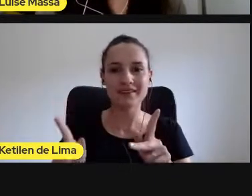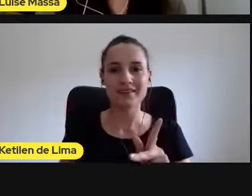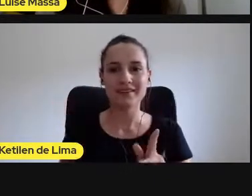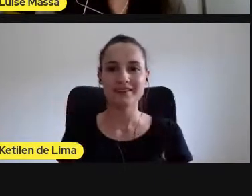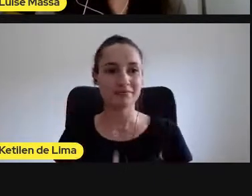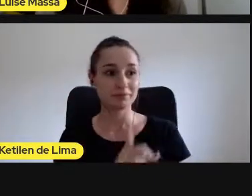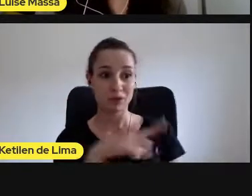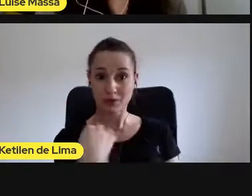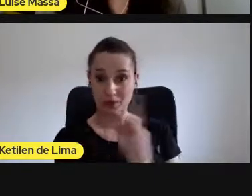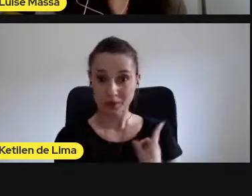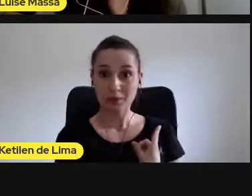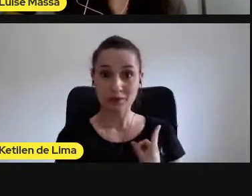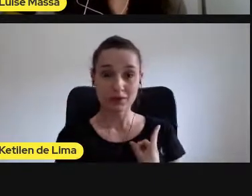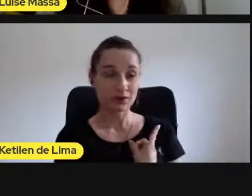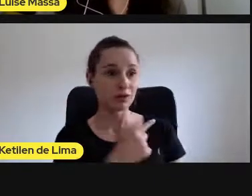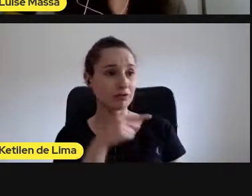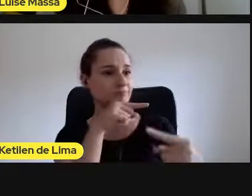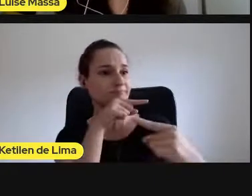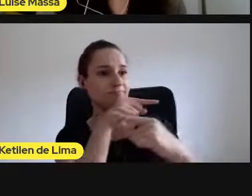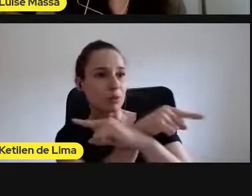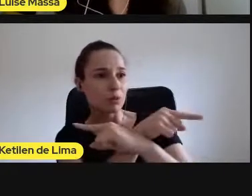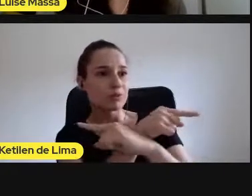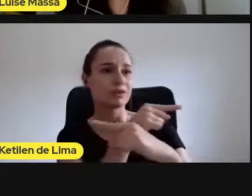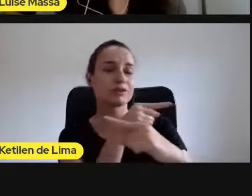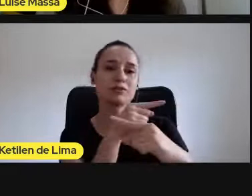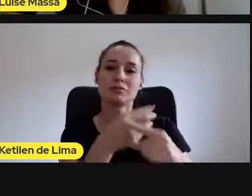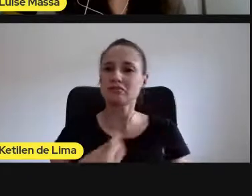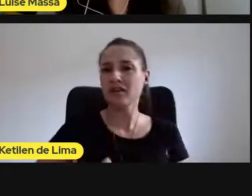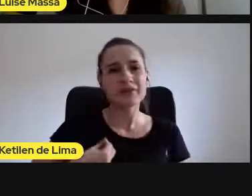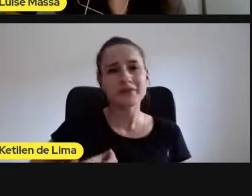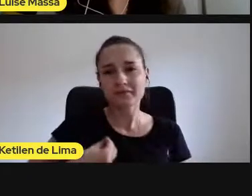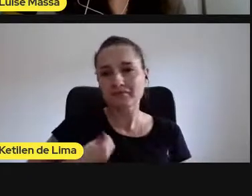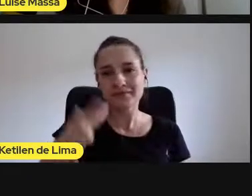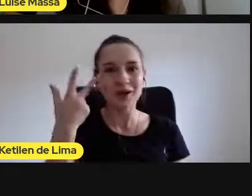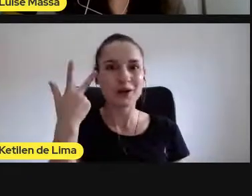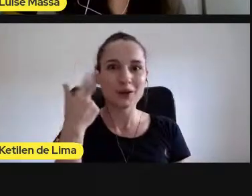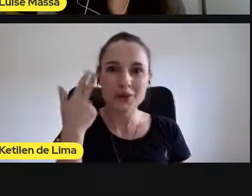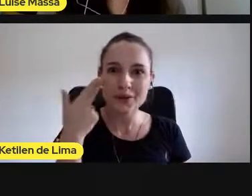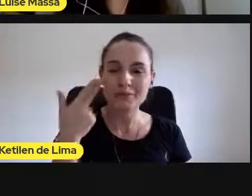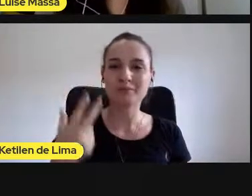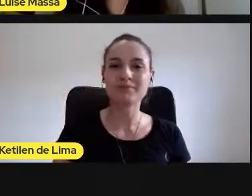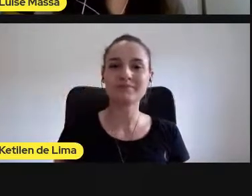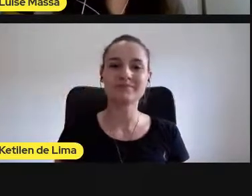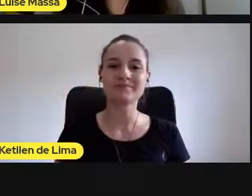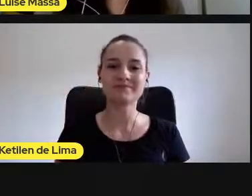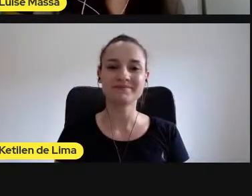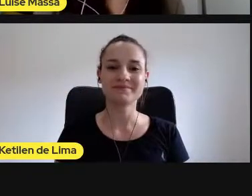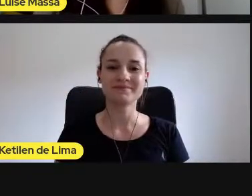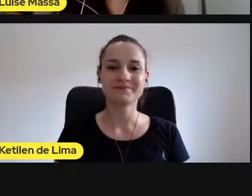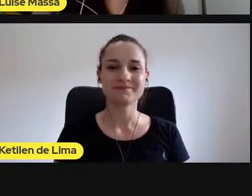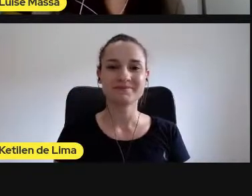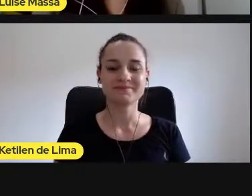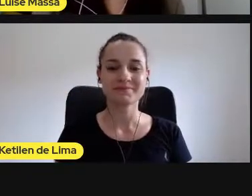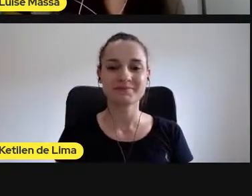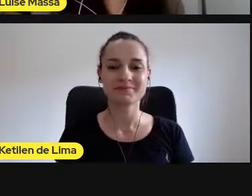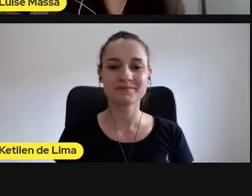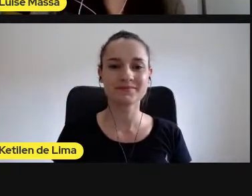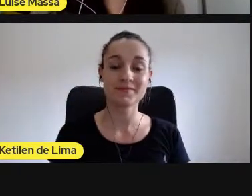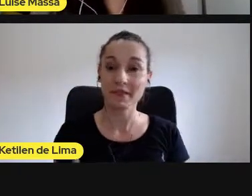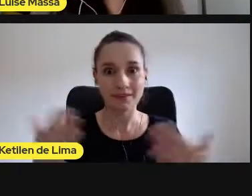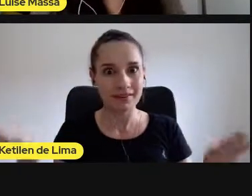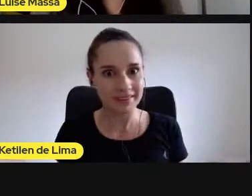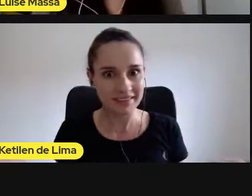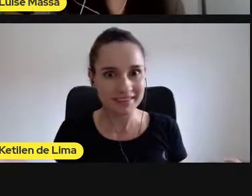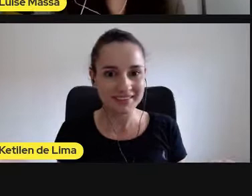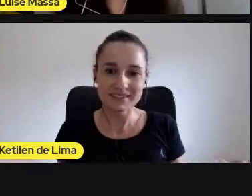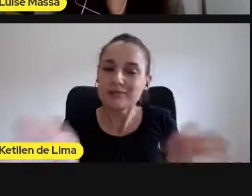nós temos paradoxos e vivemos dessa forma. E, bom, eu acho que, para terminar a minha fala,